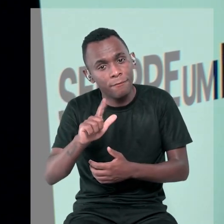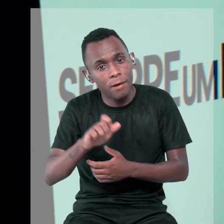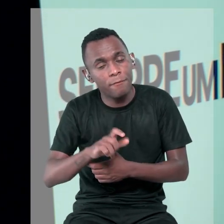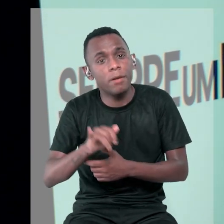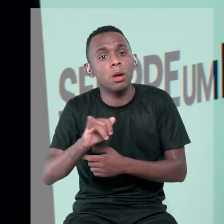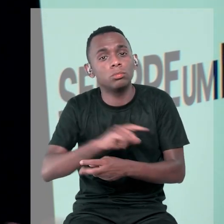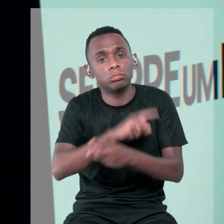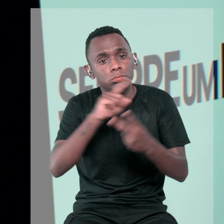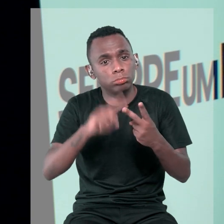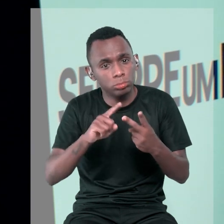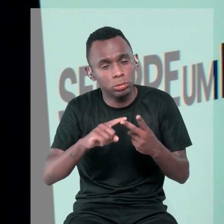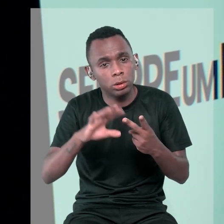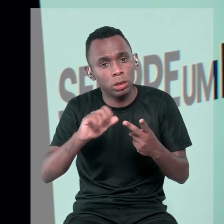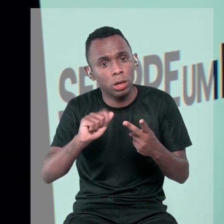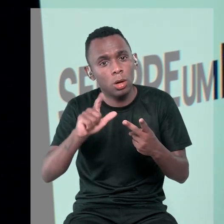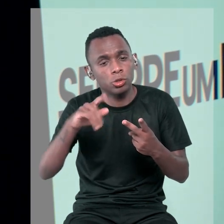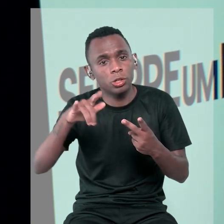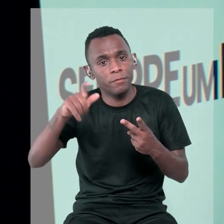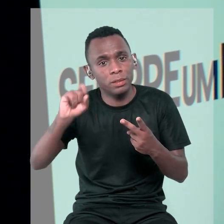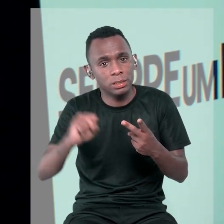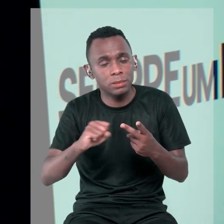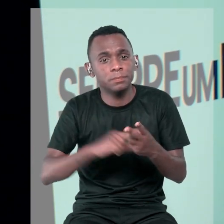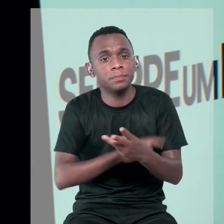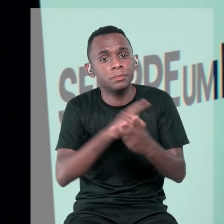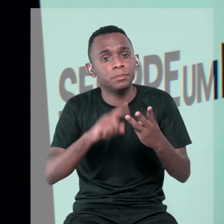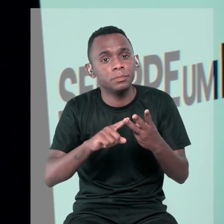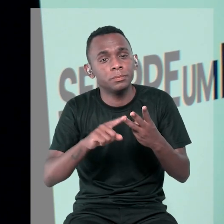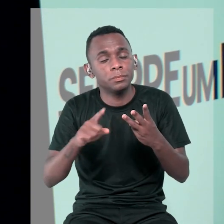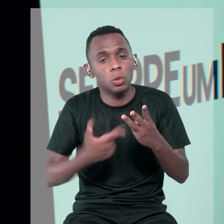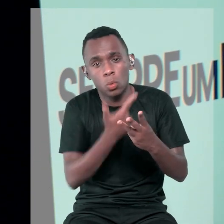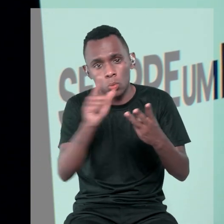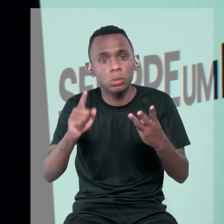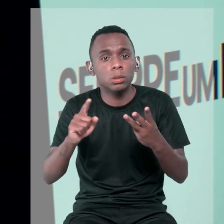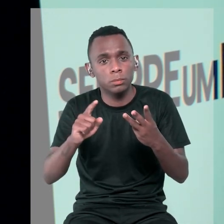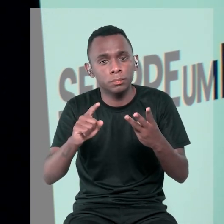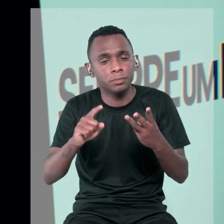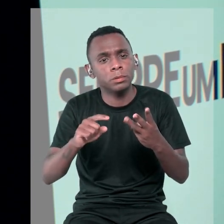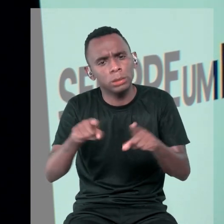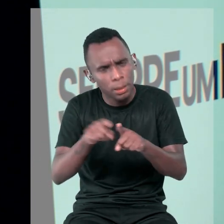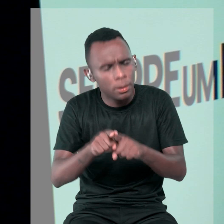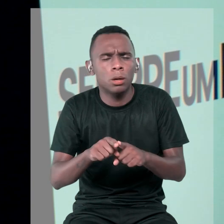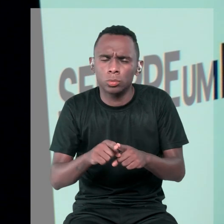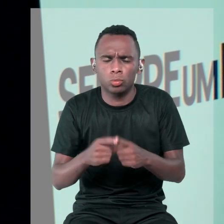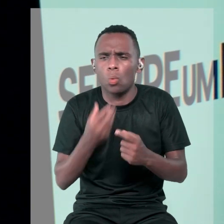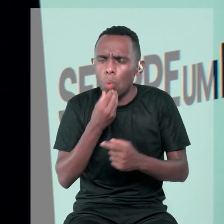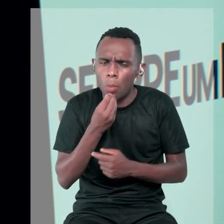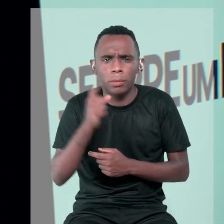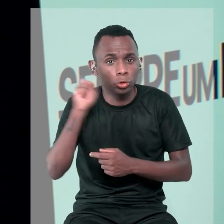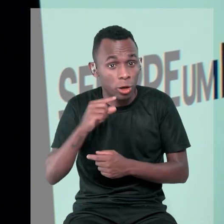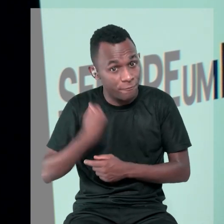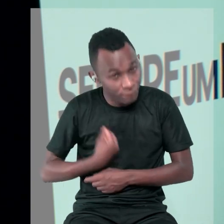Clausewitz e, finalmente, né, Walzer, que é um filósofo americano, ainda vivo, né, e que tem